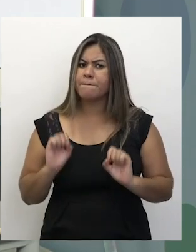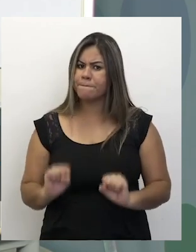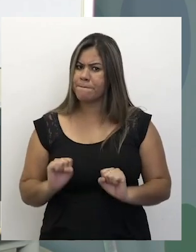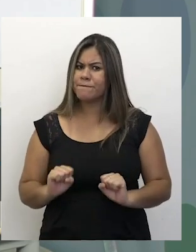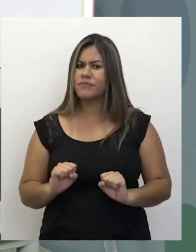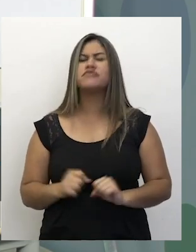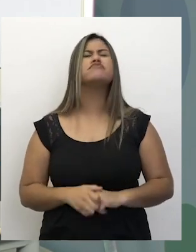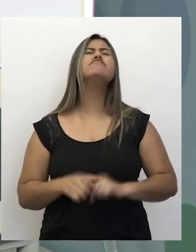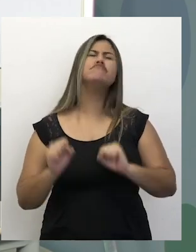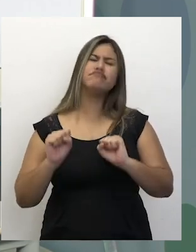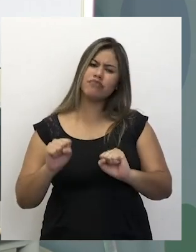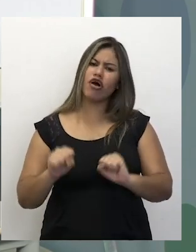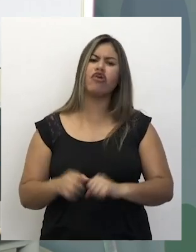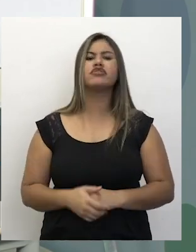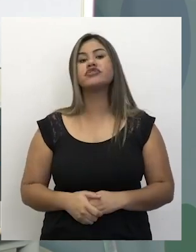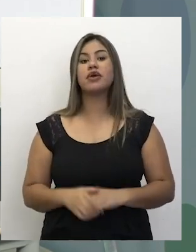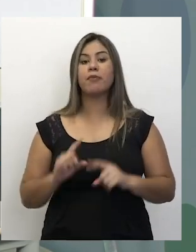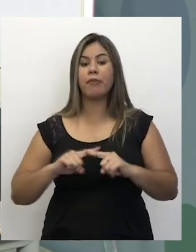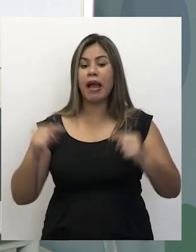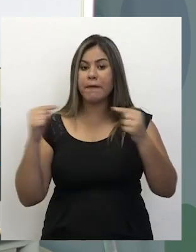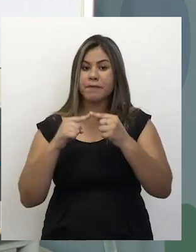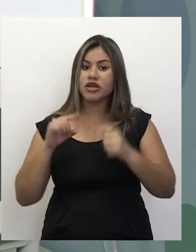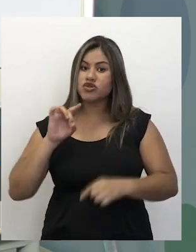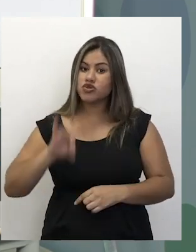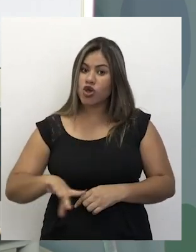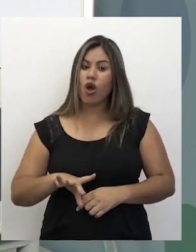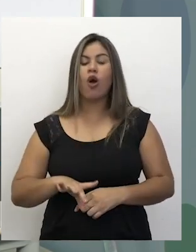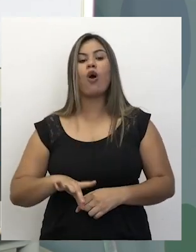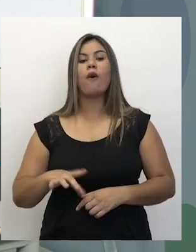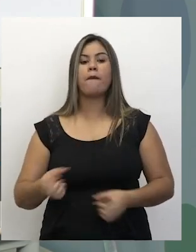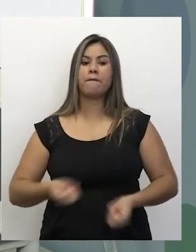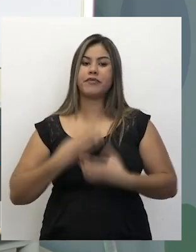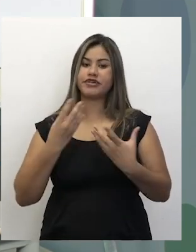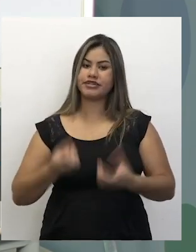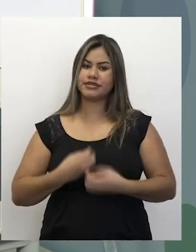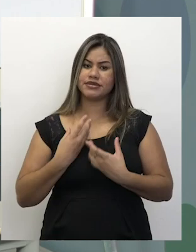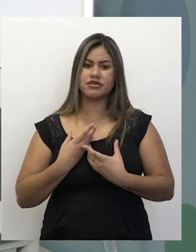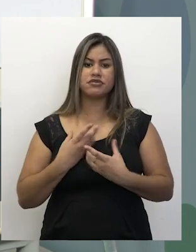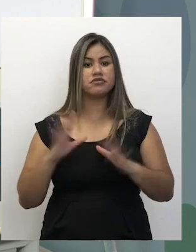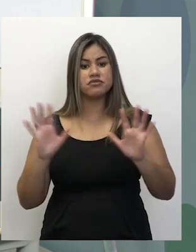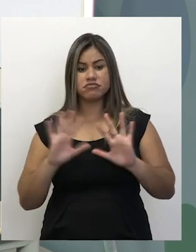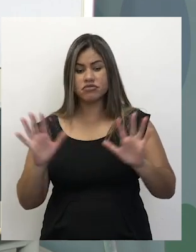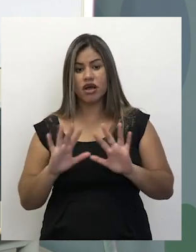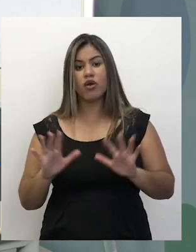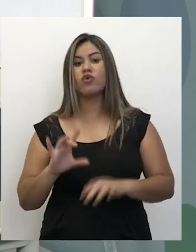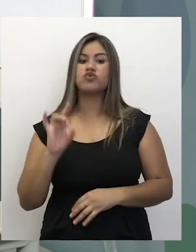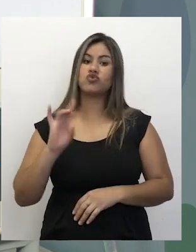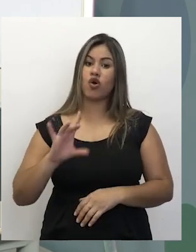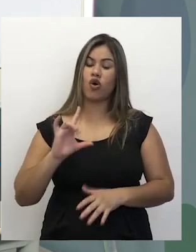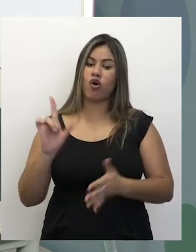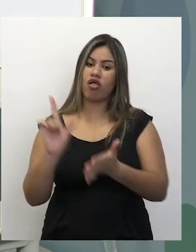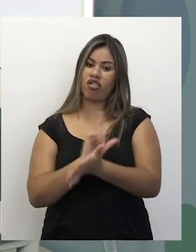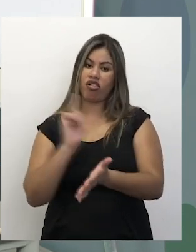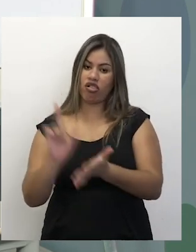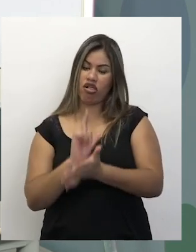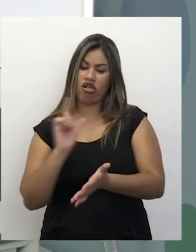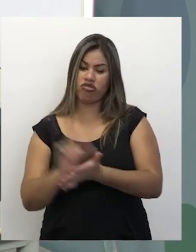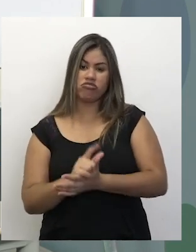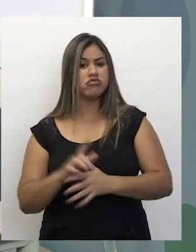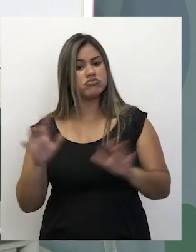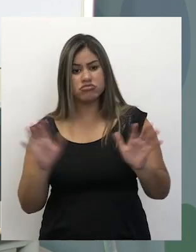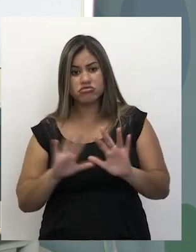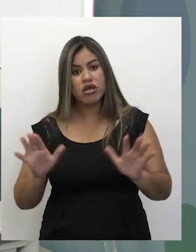mas hoje a Não é só isso que é poesia e não é apenas isso que a literatura por isso que nós na aula de literatura